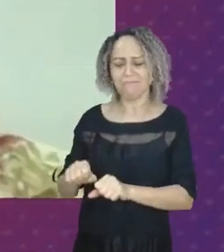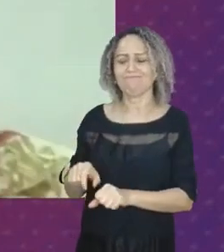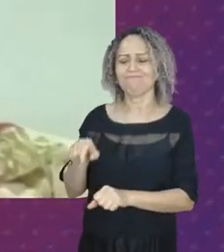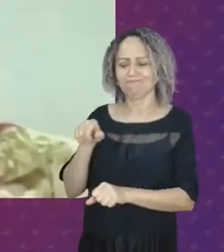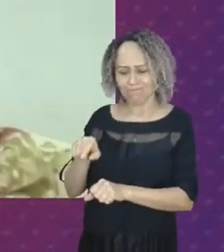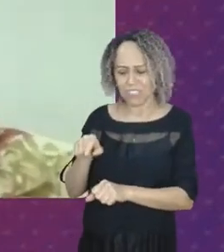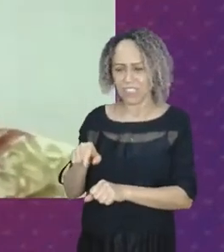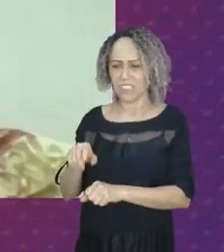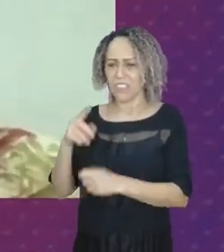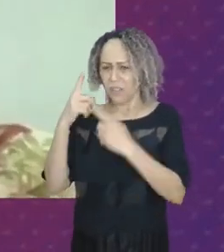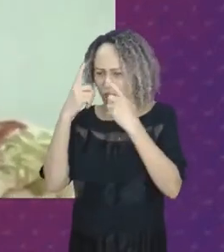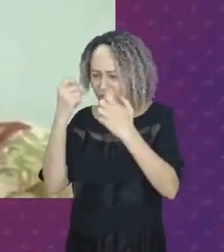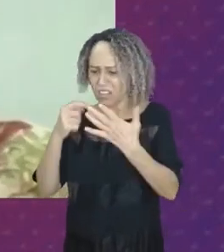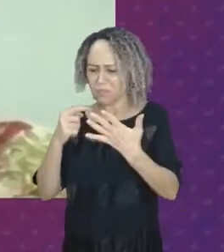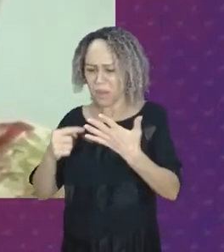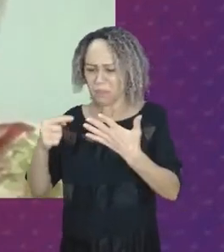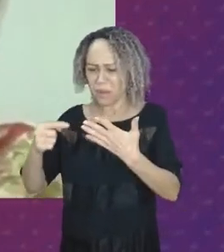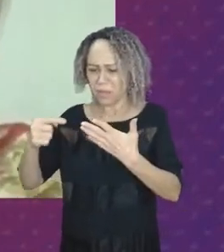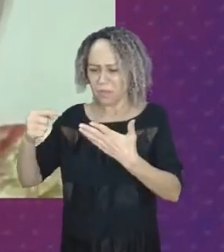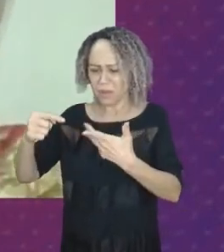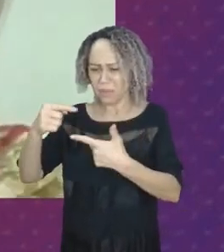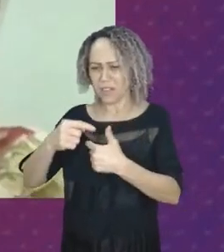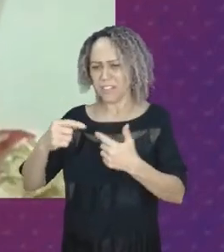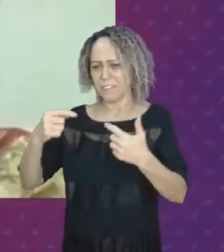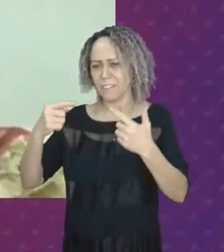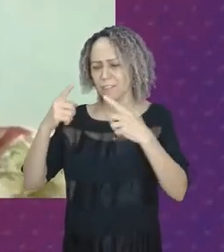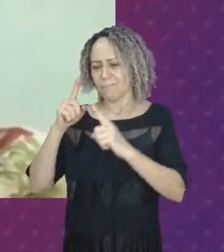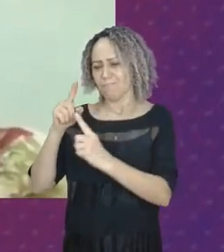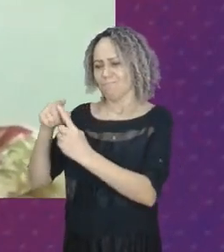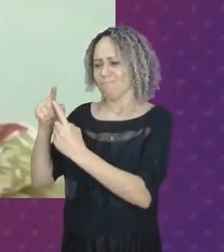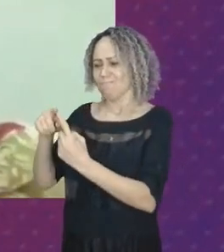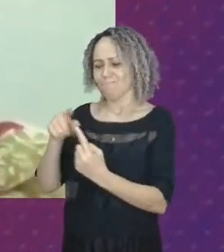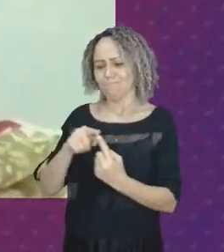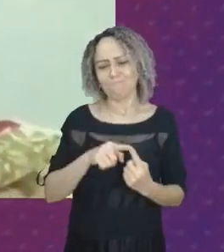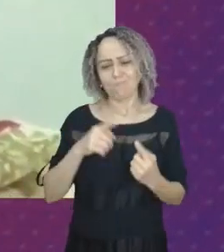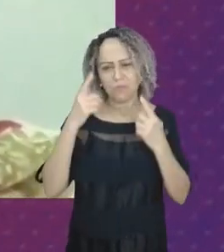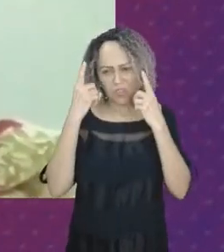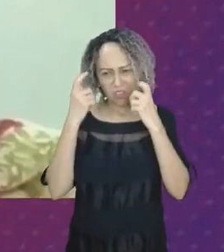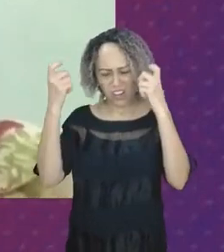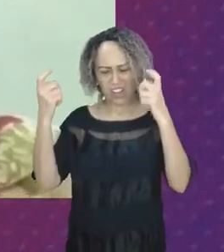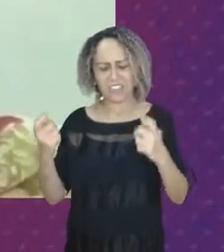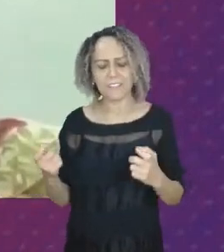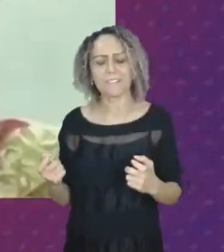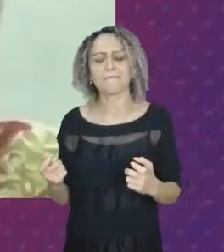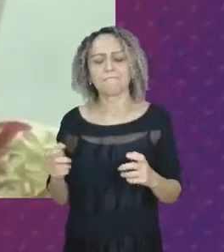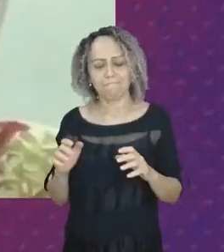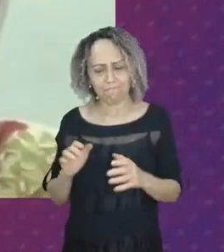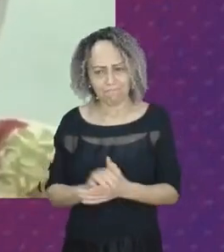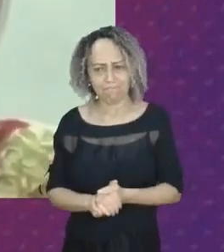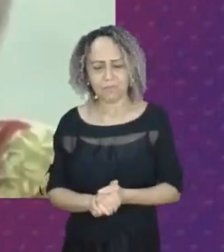são várias as formas de violência. E essas várias formas de violência